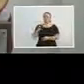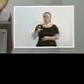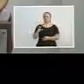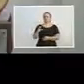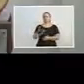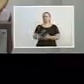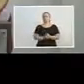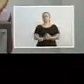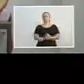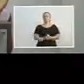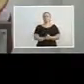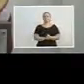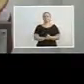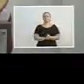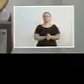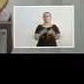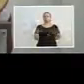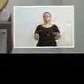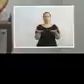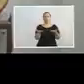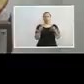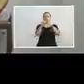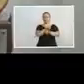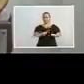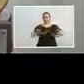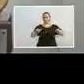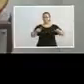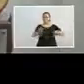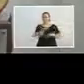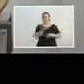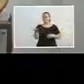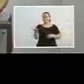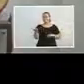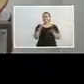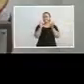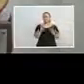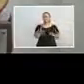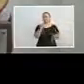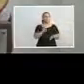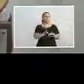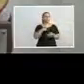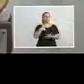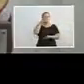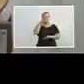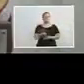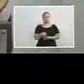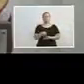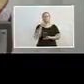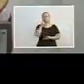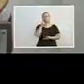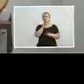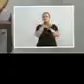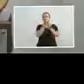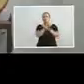deixo aqui essa comunicação e tenho certeza absoluta que encontraremos, de alguma